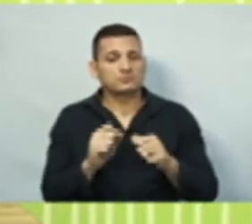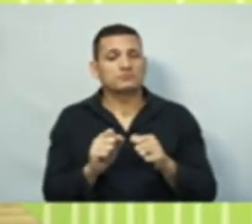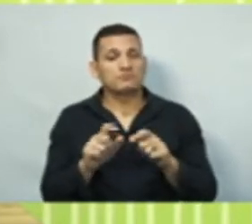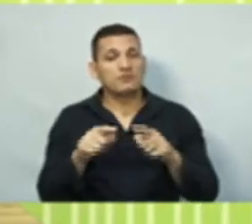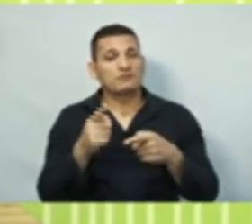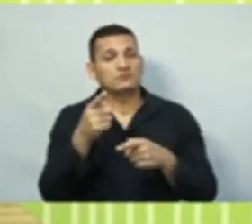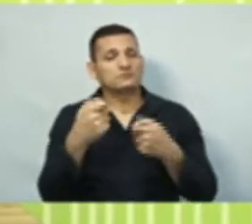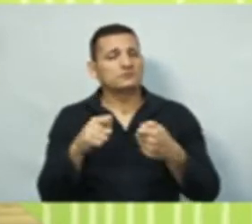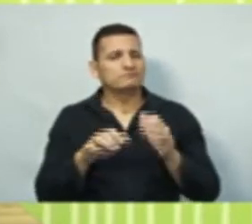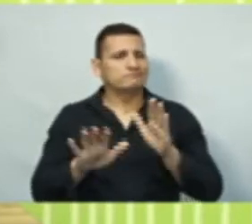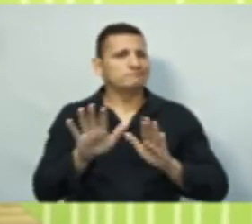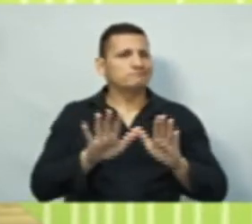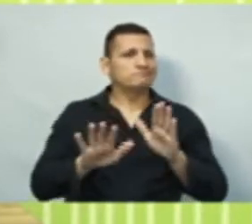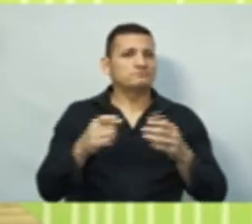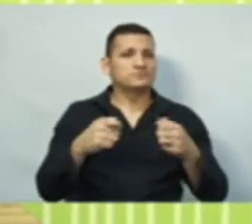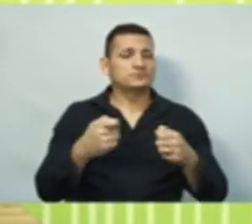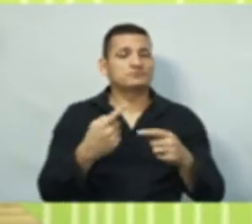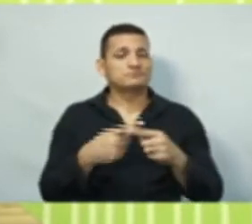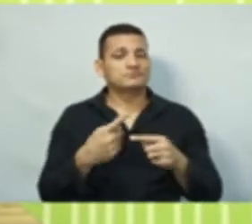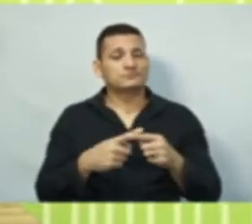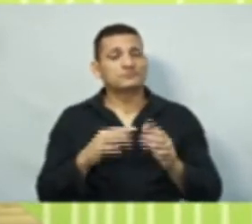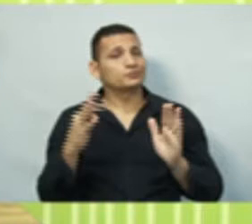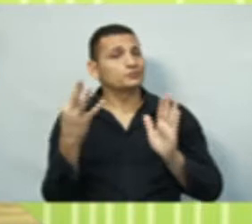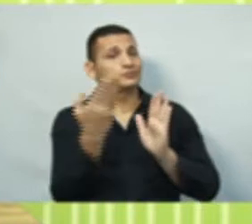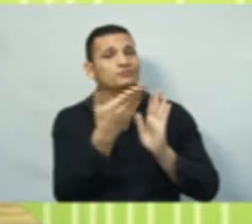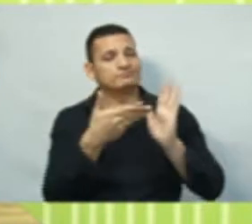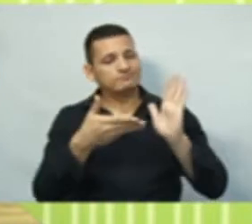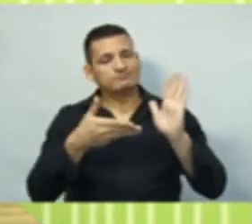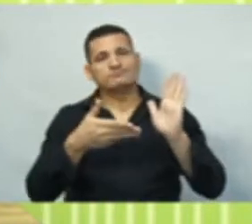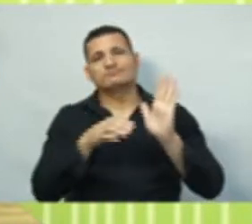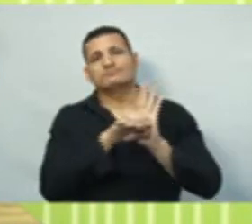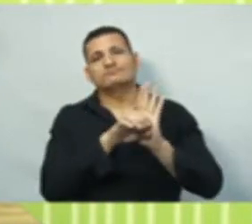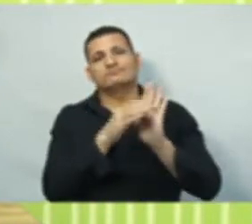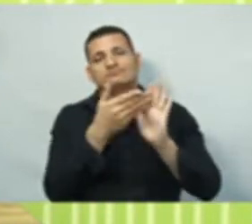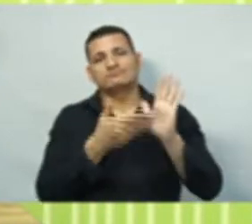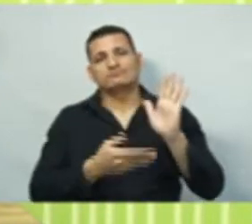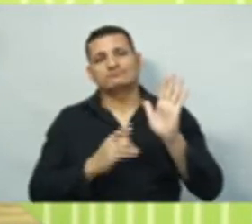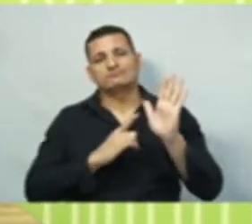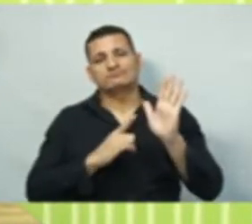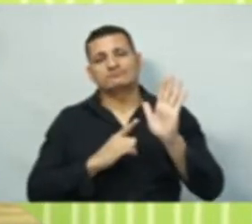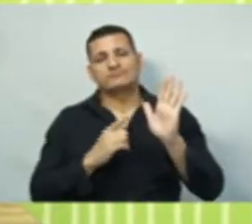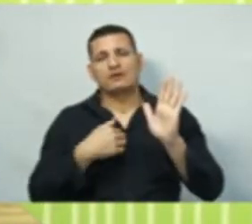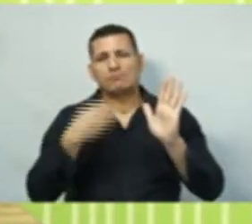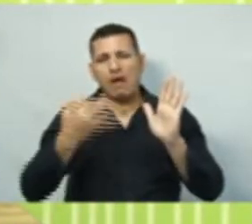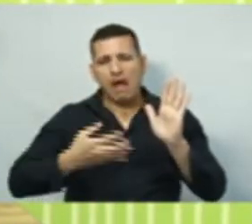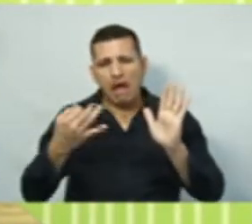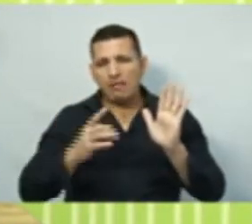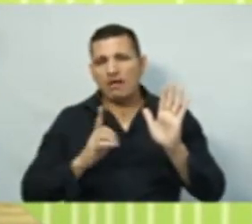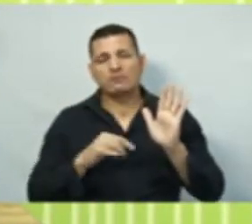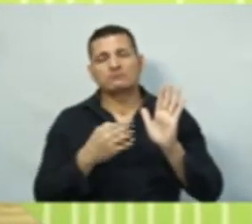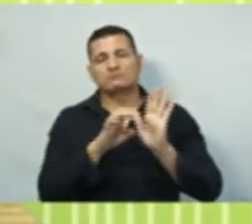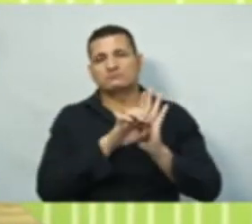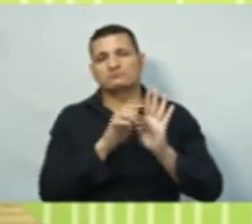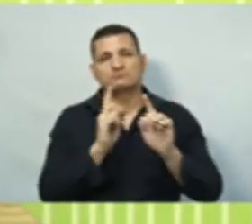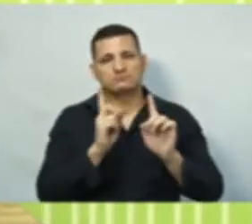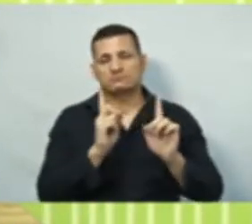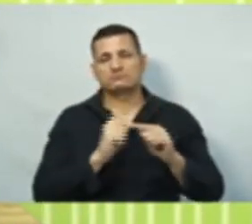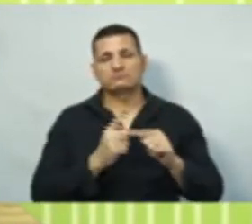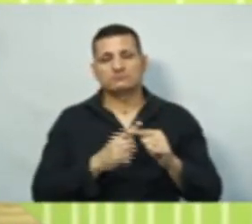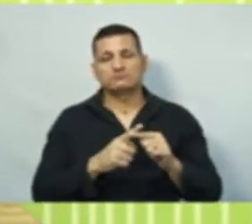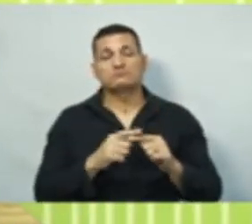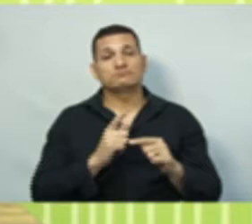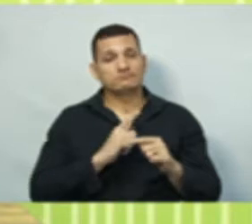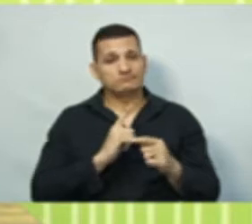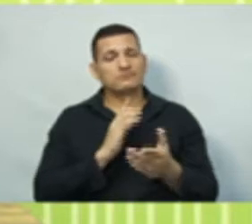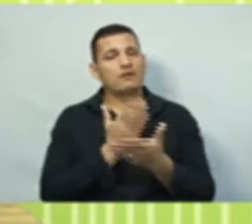tomar um cuidado enorme, porque tudo vai estar nesse estatuto. Não vou falar muito sobre isso agora não, sabe por quê? Nós teremos